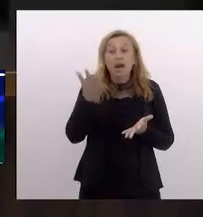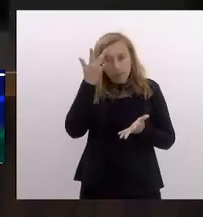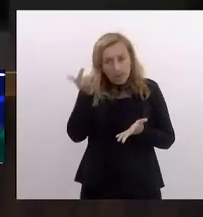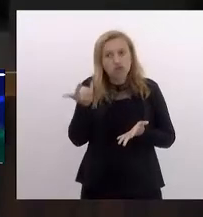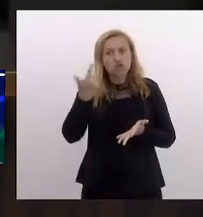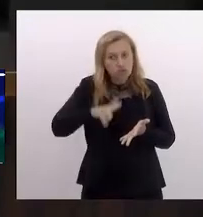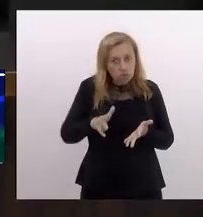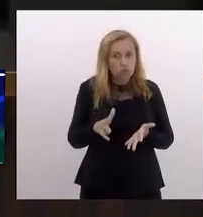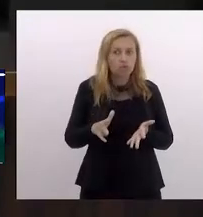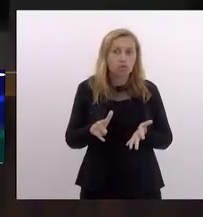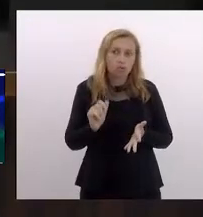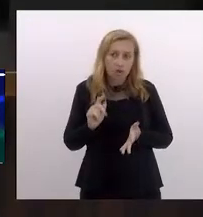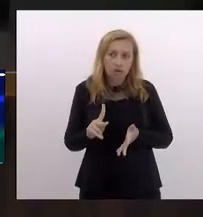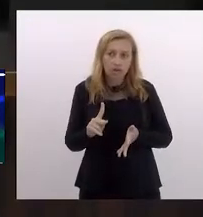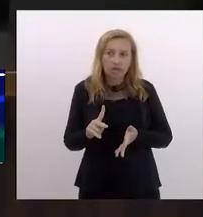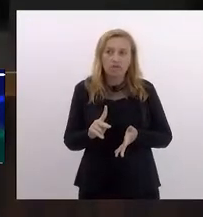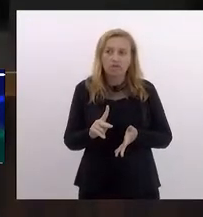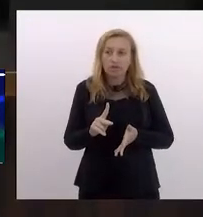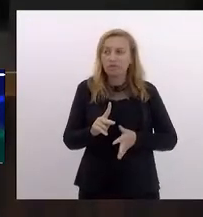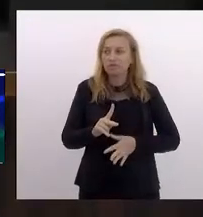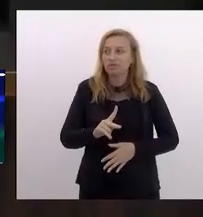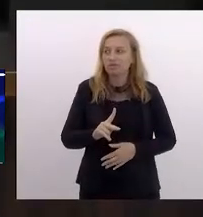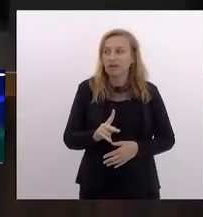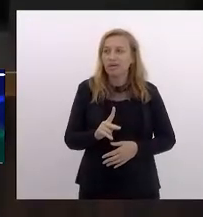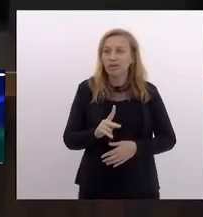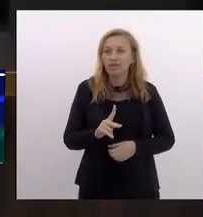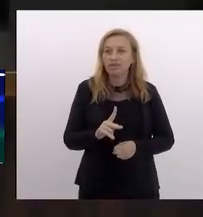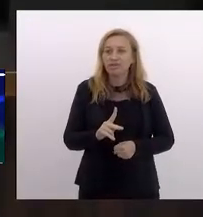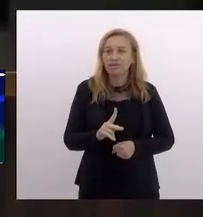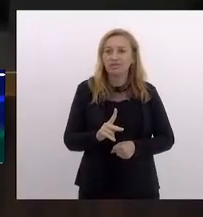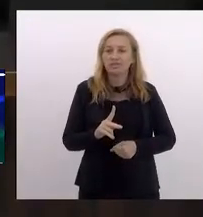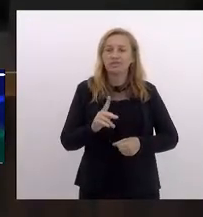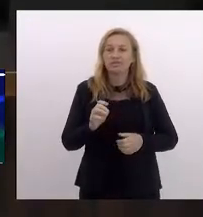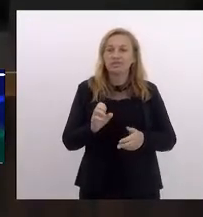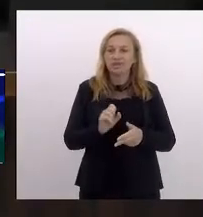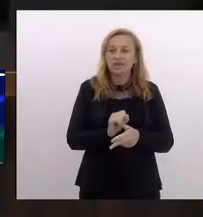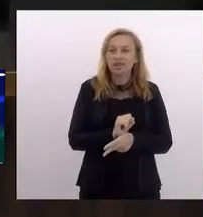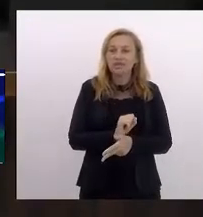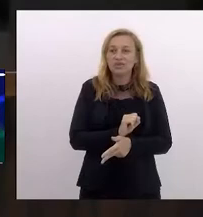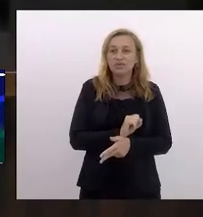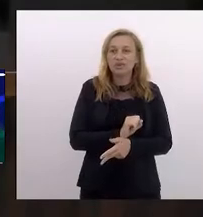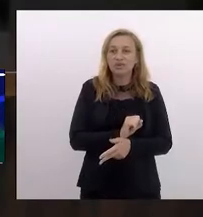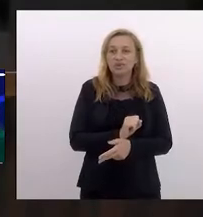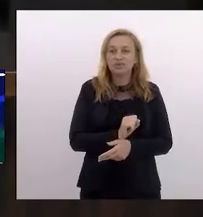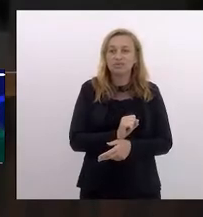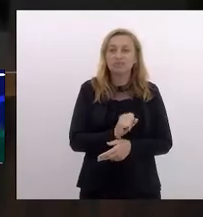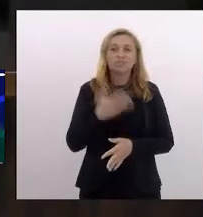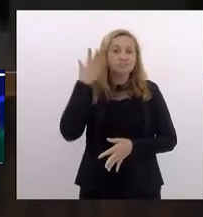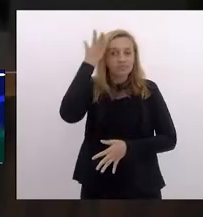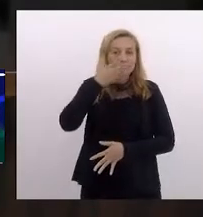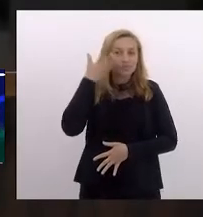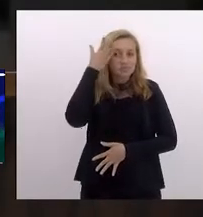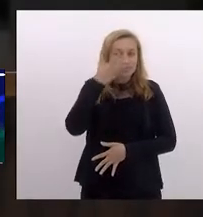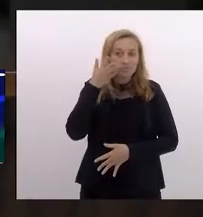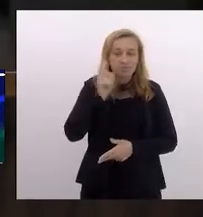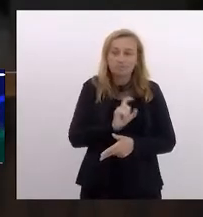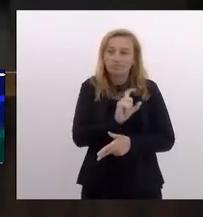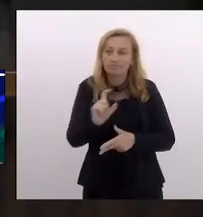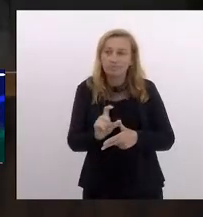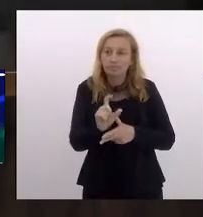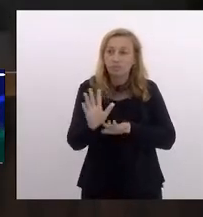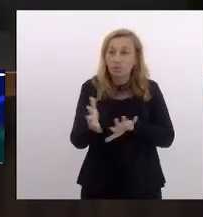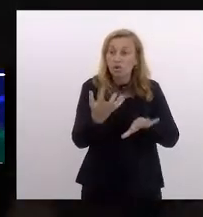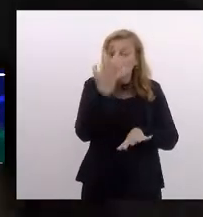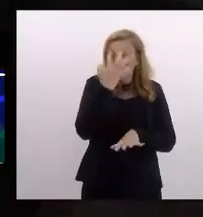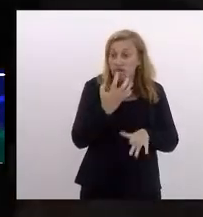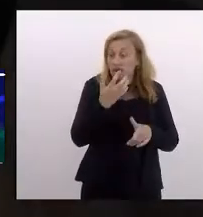amanhã de novo tem problema você lê uma mensagem do executivo e a questão é da comissão de orçamento presente o